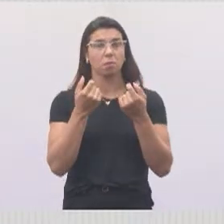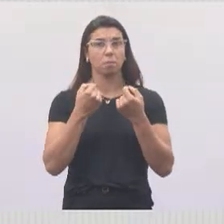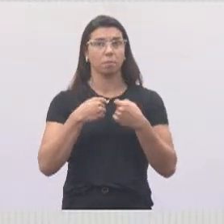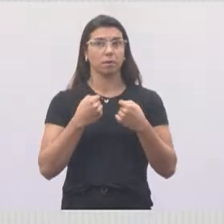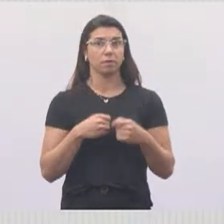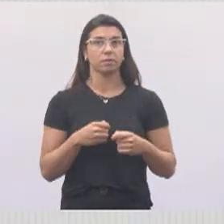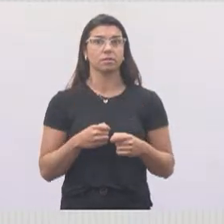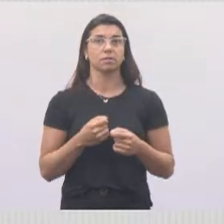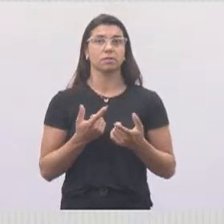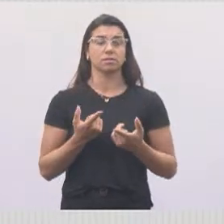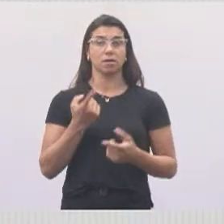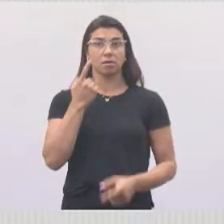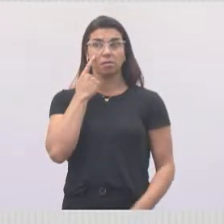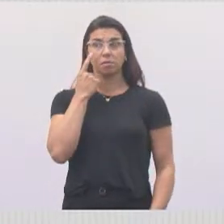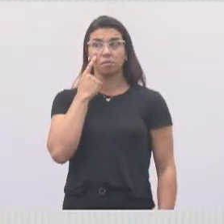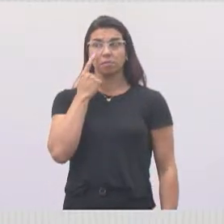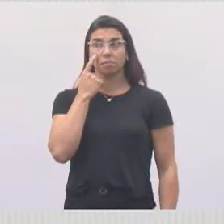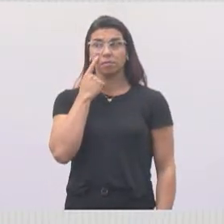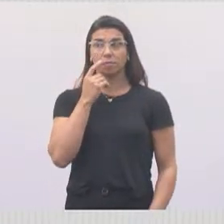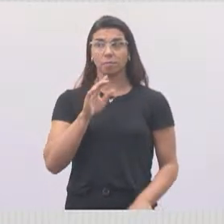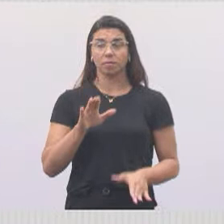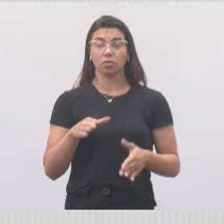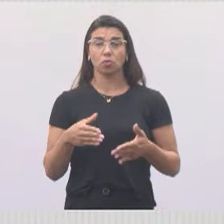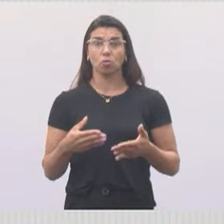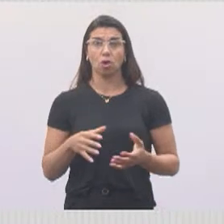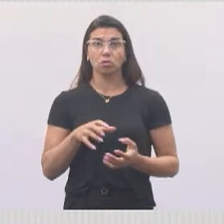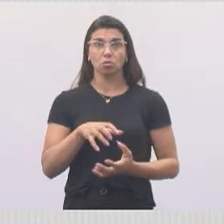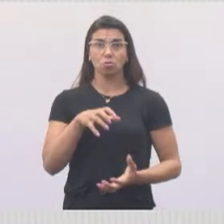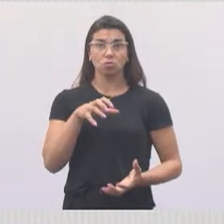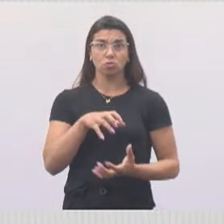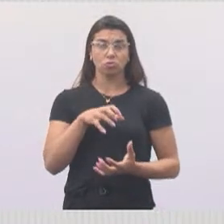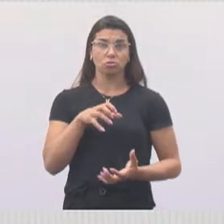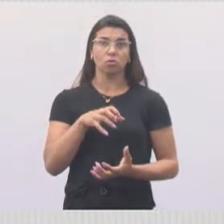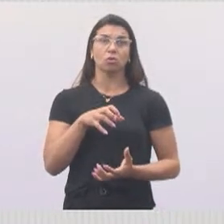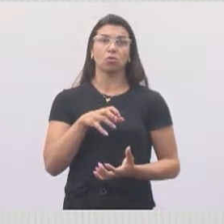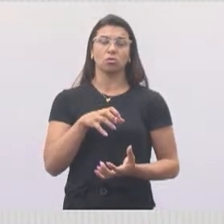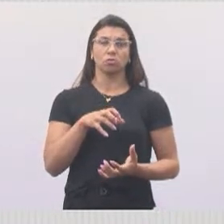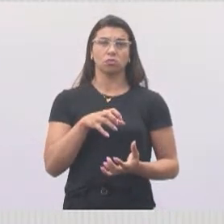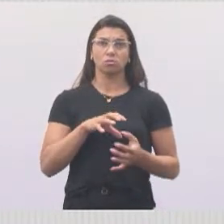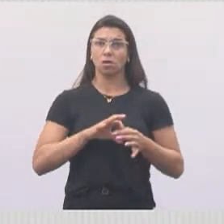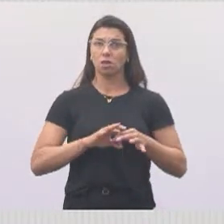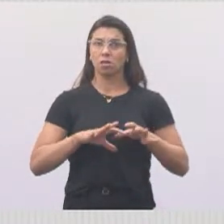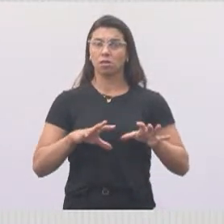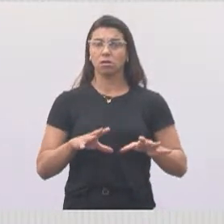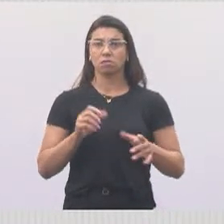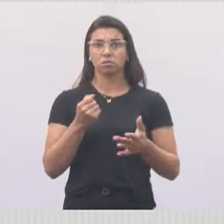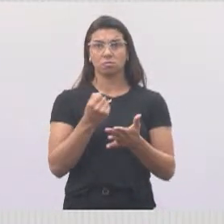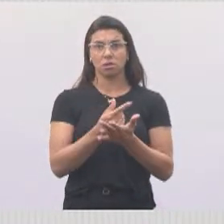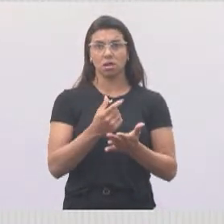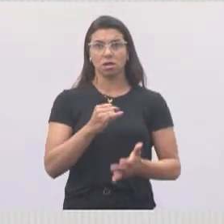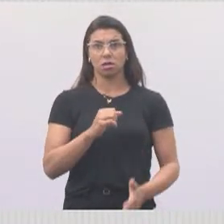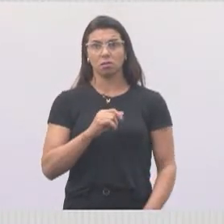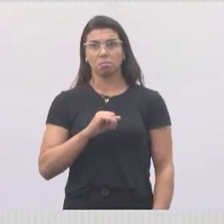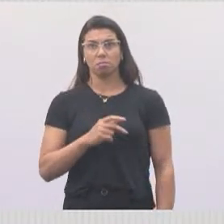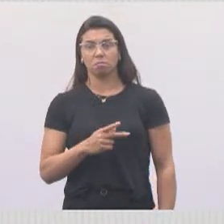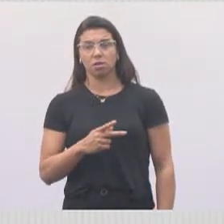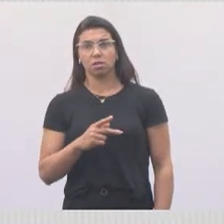Quando idoso, aqui ó, tem aqui ó, quando idoso fica isento de pagar o IPTU. Quem tem